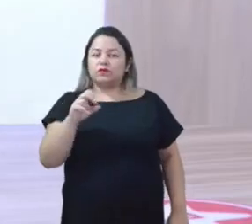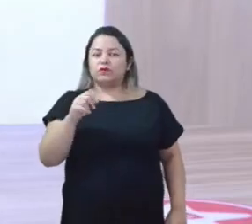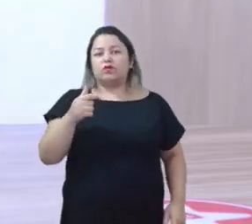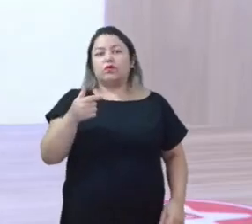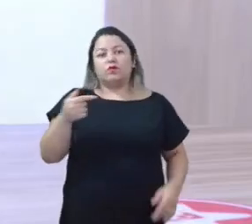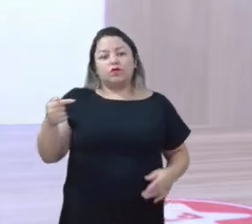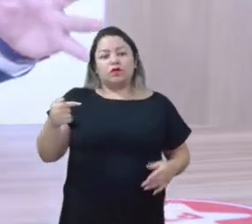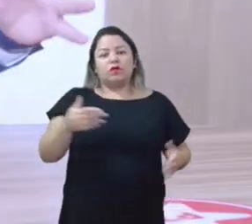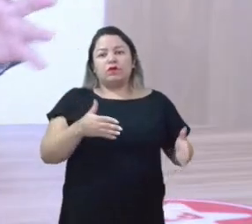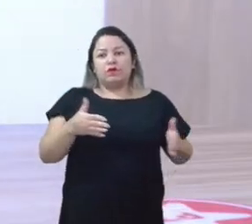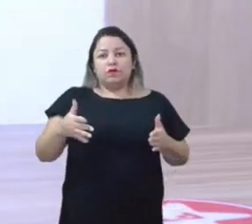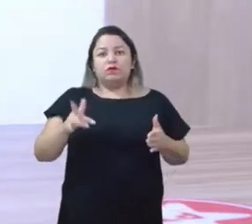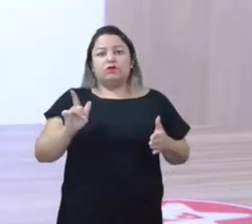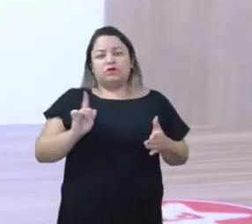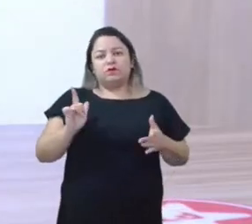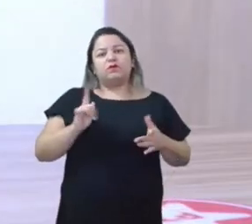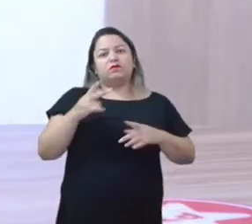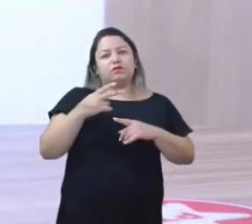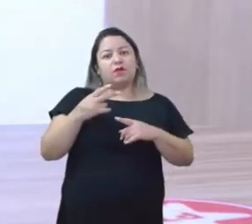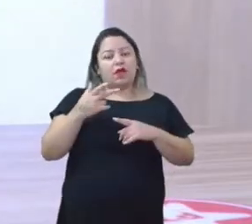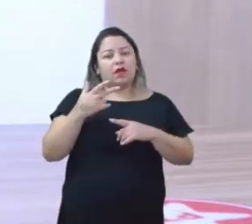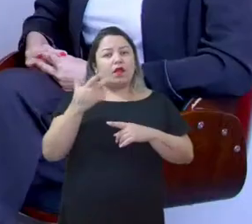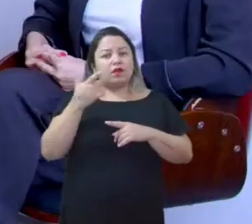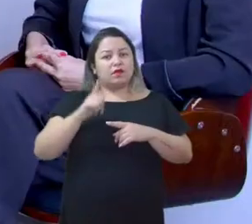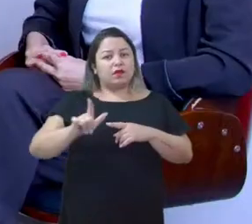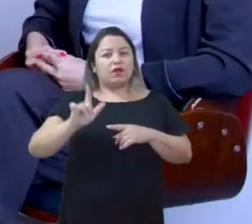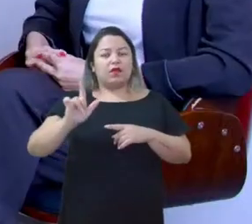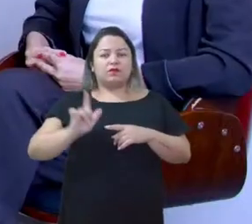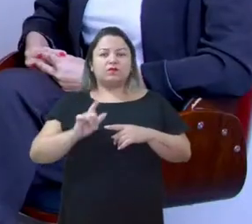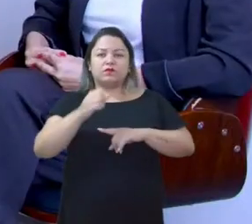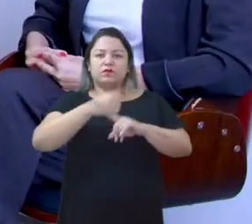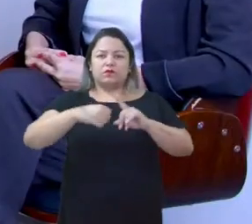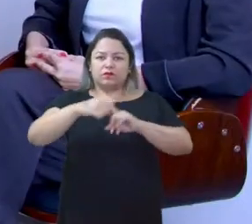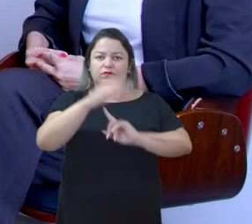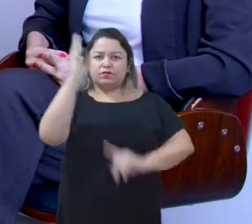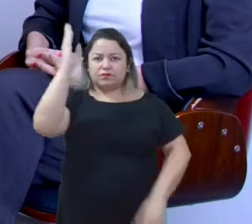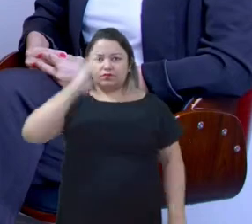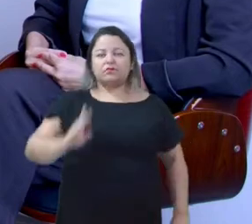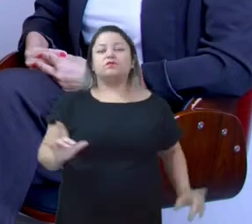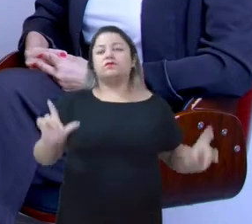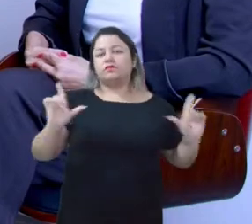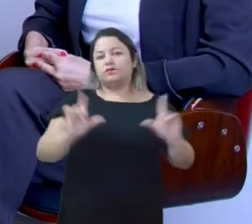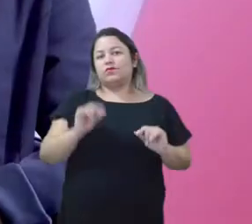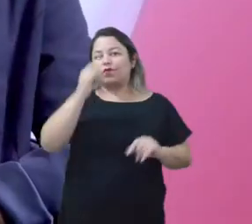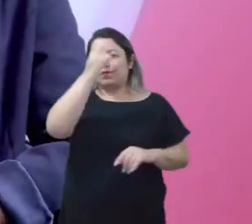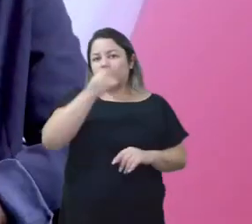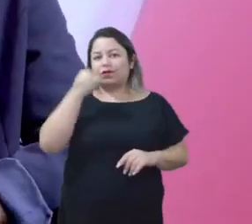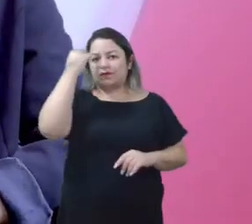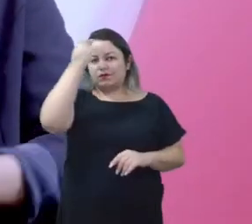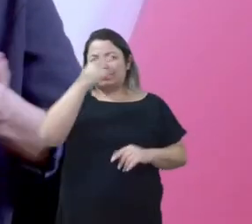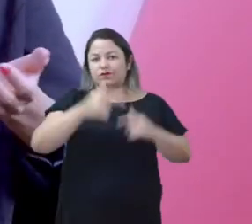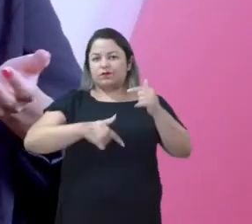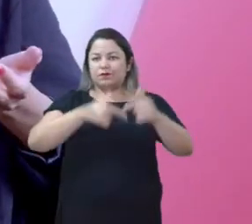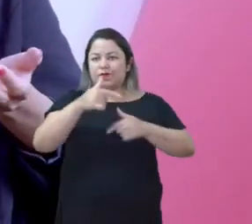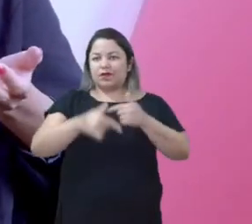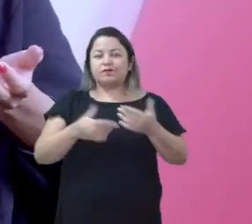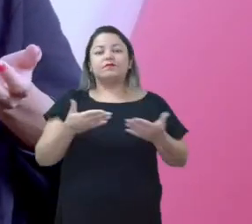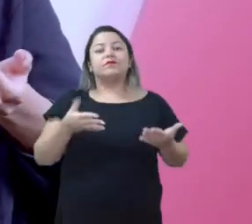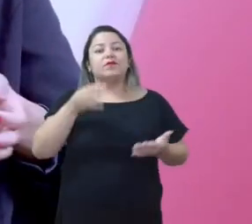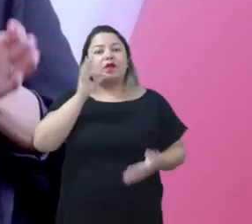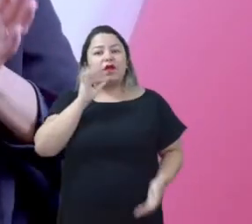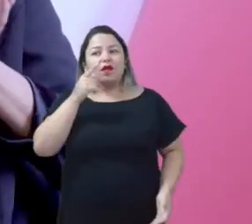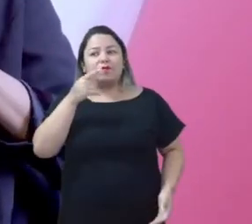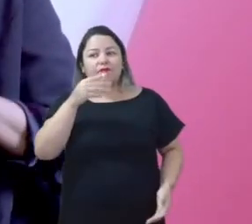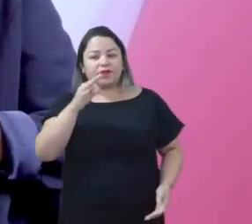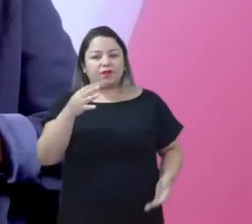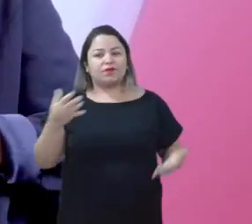5x2, quem ganha é toda a sociedade brasileira. Então, todos ganham com a redução da jornada de trabalho. E esse foi o Café PT